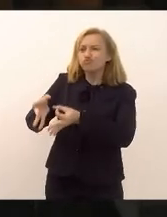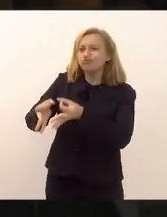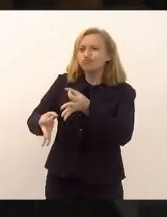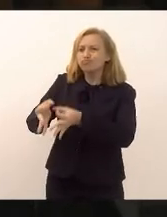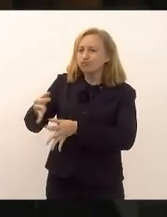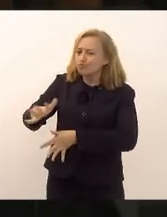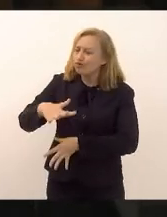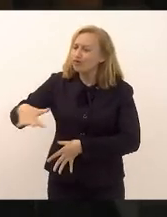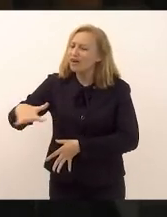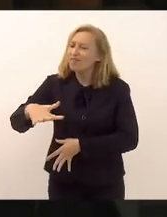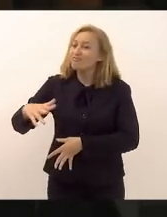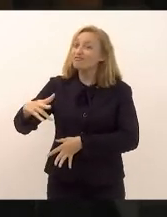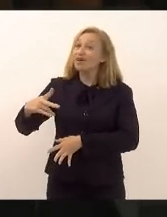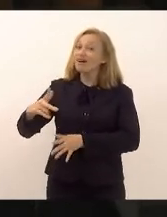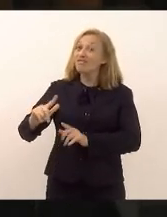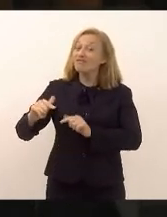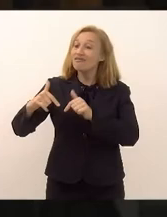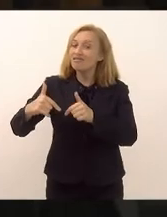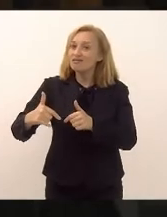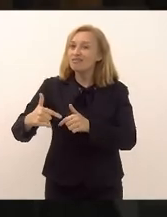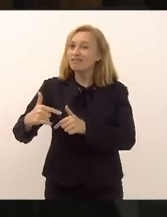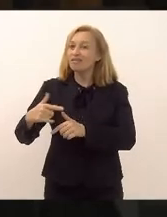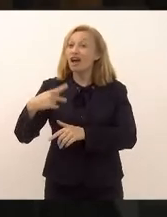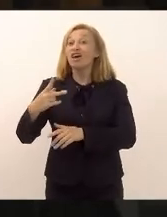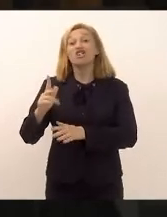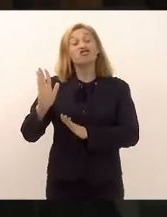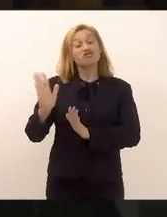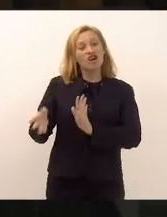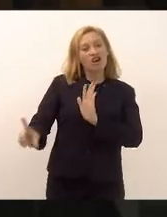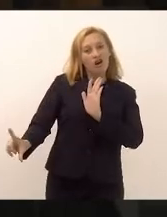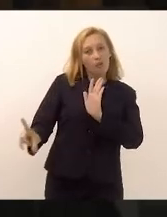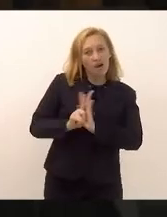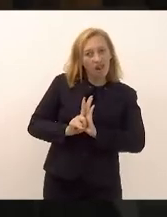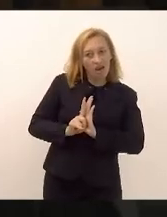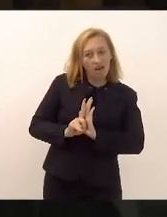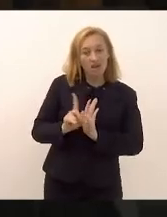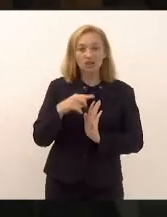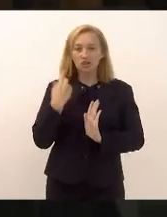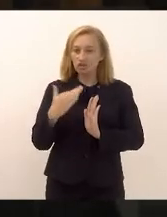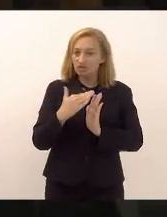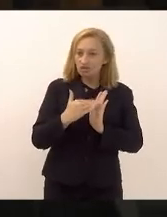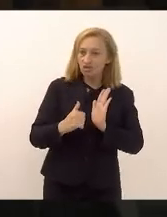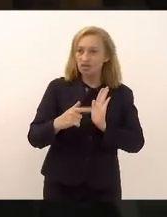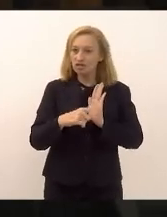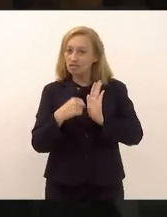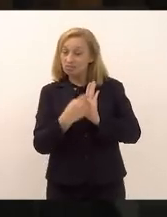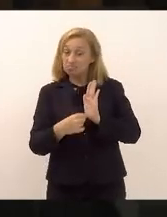se posicionar, já que, como é uma lei, nós derrubamos o veto,